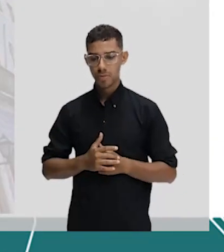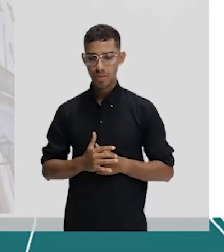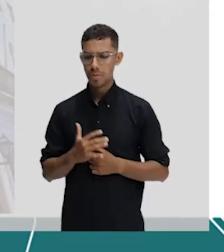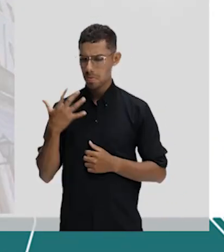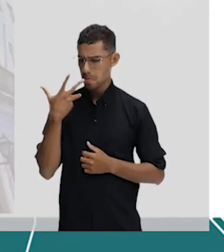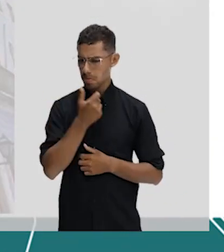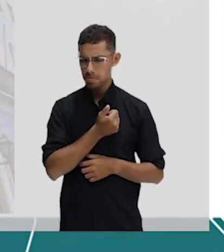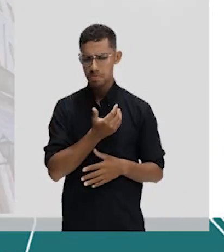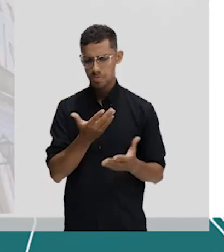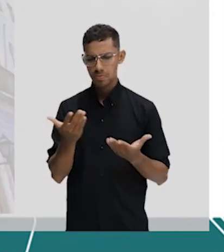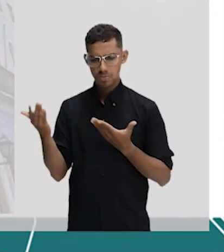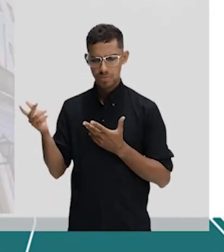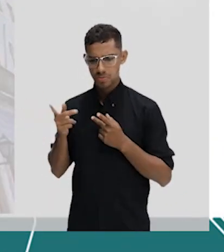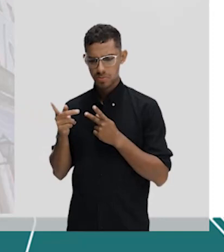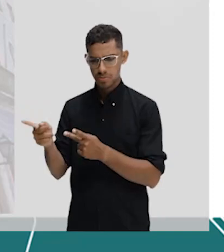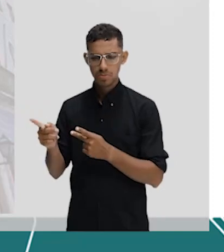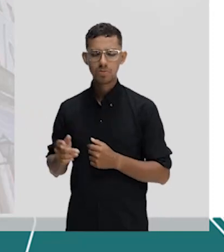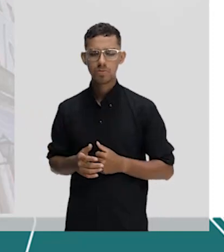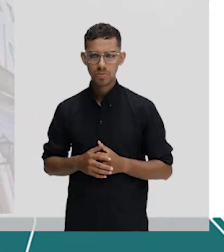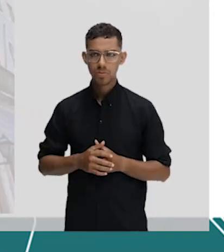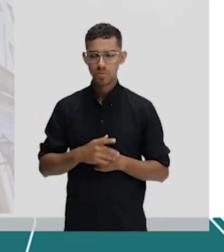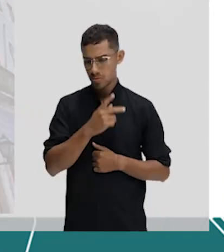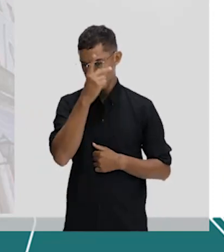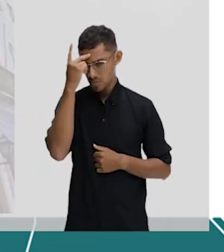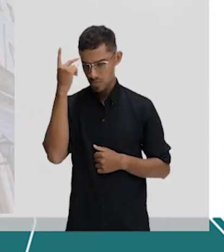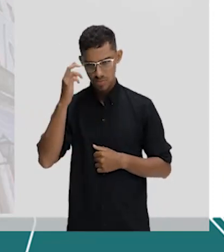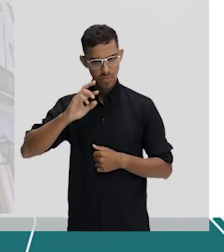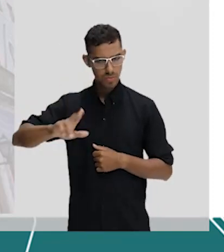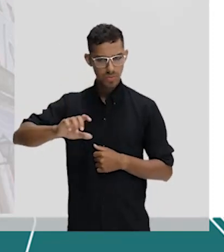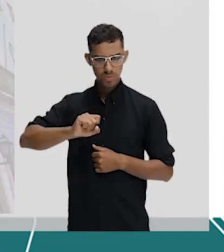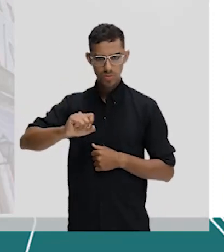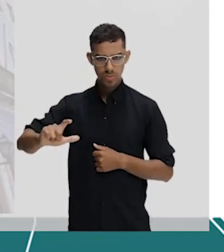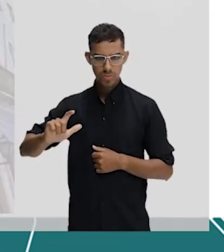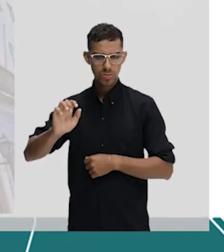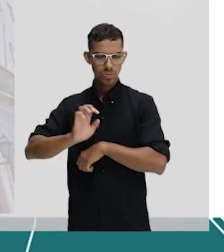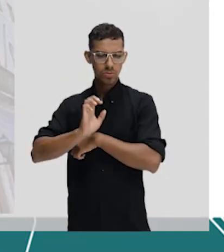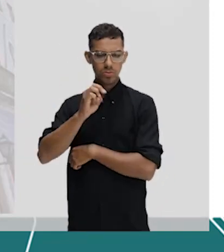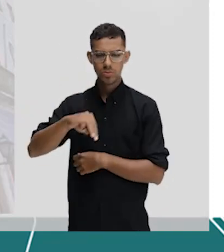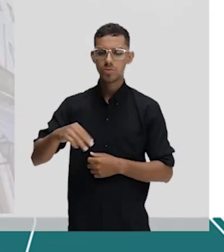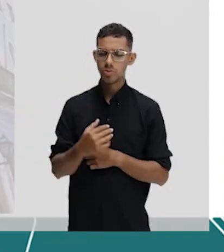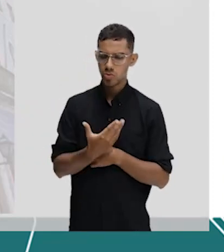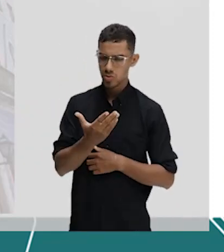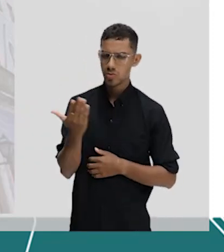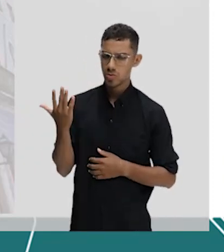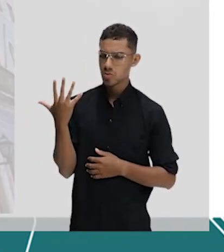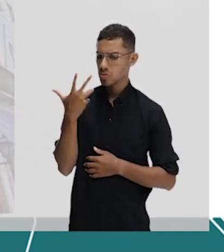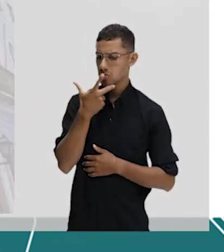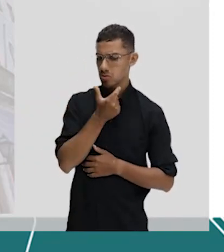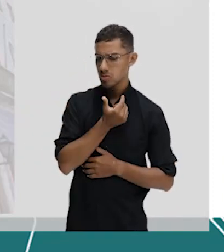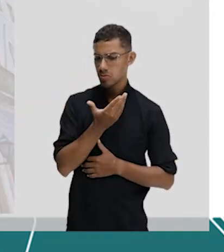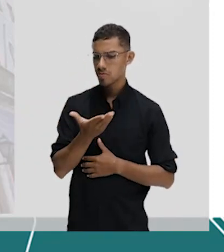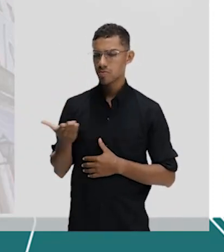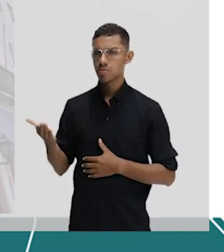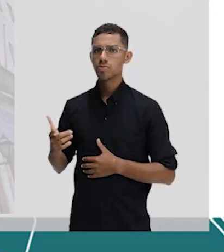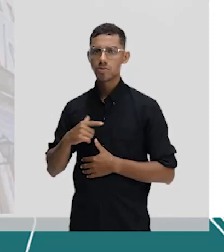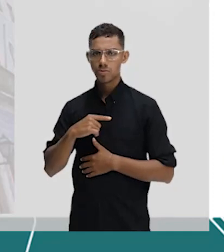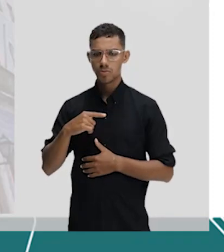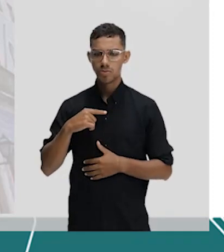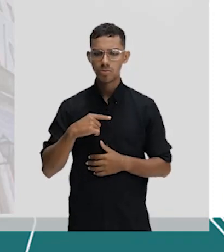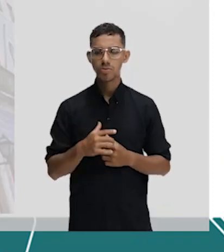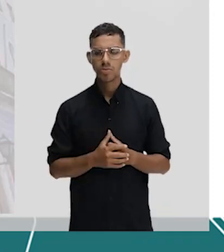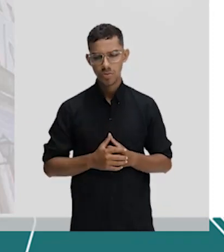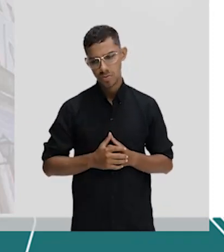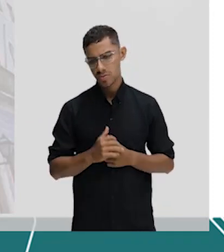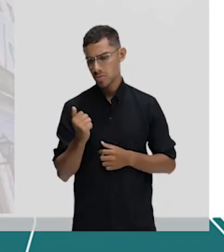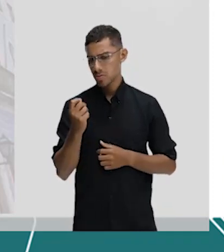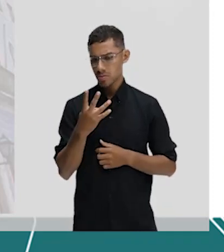já vale a visitação. Para quem não é de São Luís do Maranhão, para quem não é maranhense, né, nós temos um dos